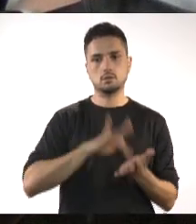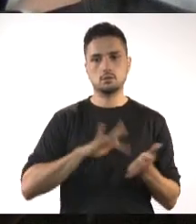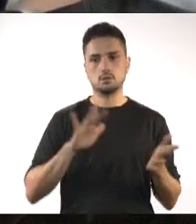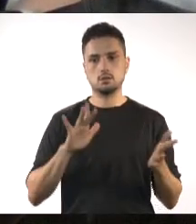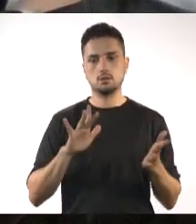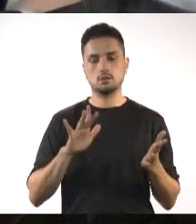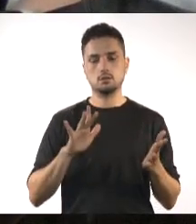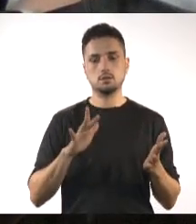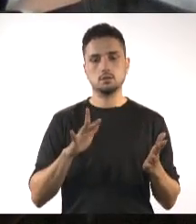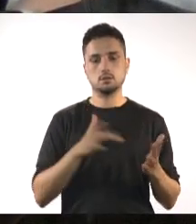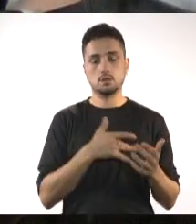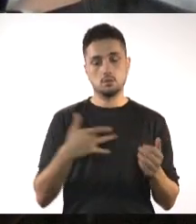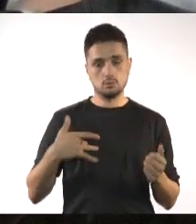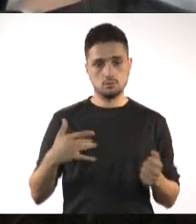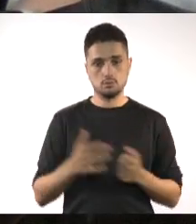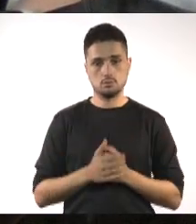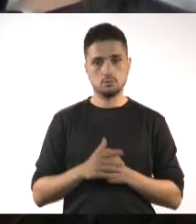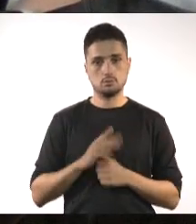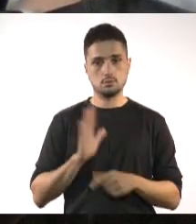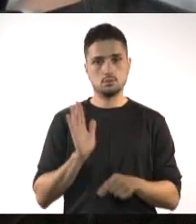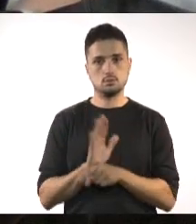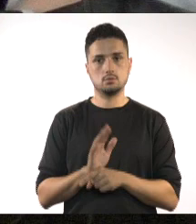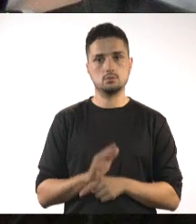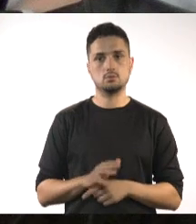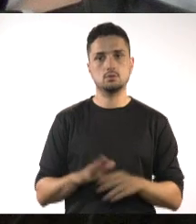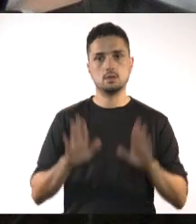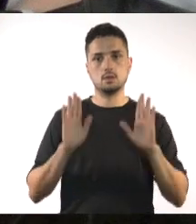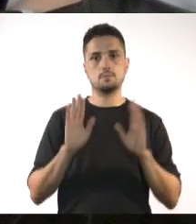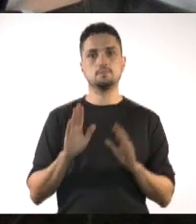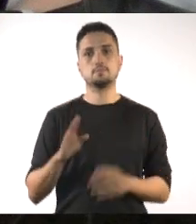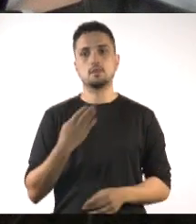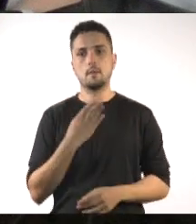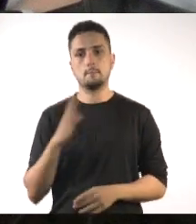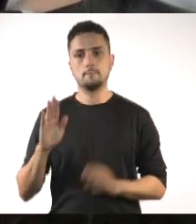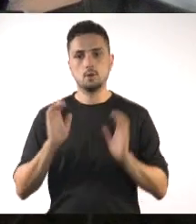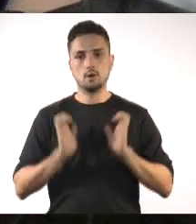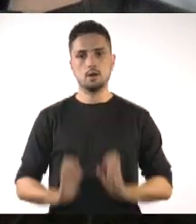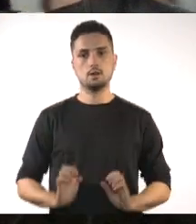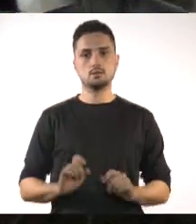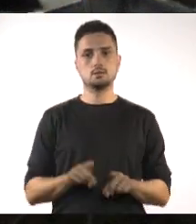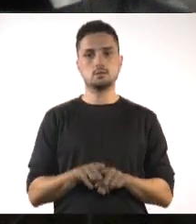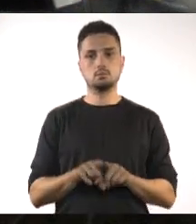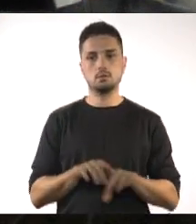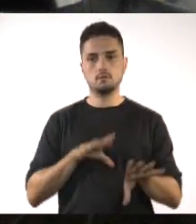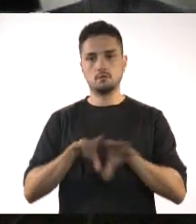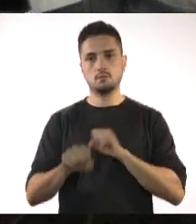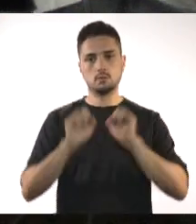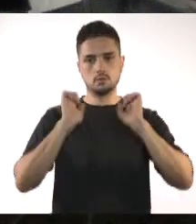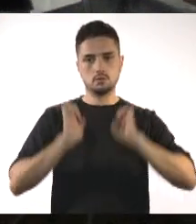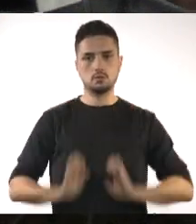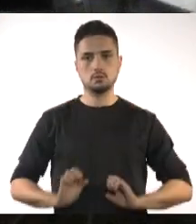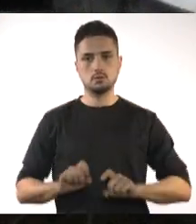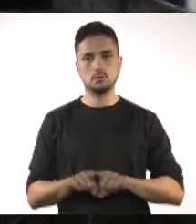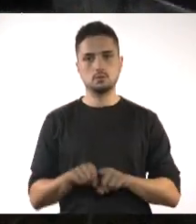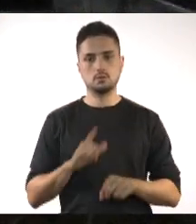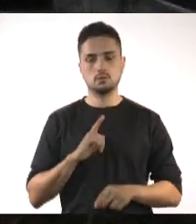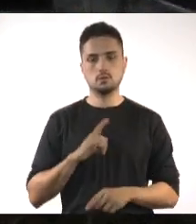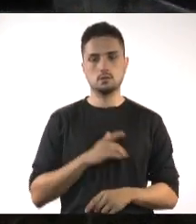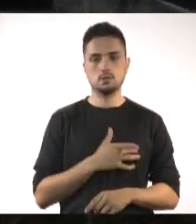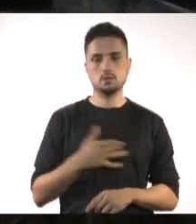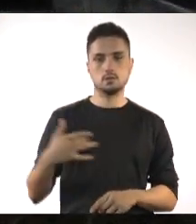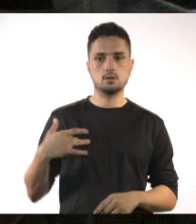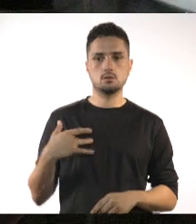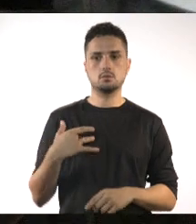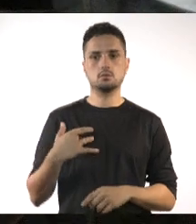Zela para que haja reflexão bioética, formação ética e uma política de saúde